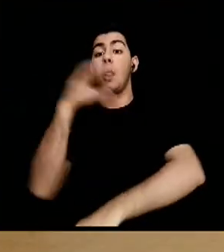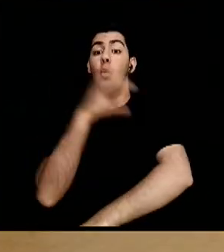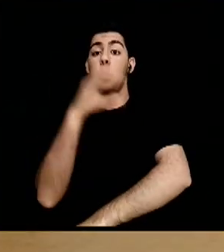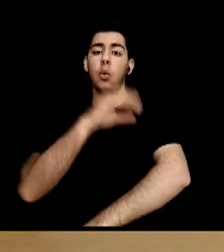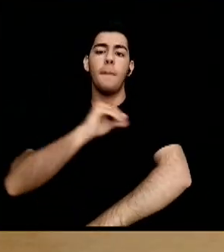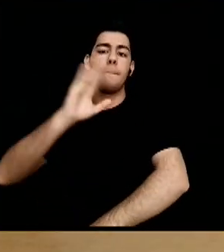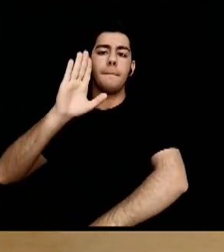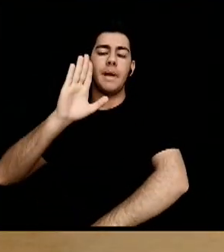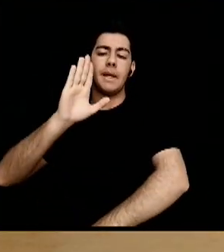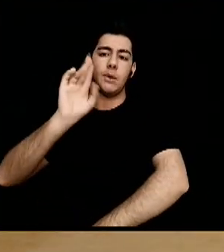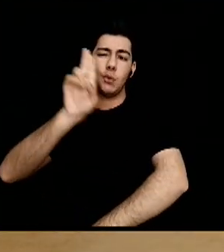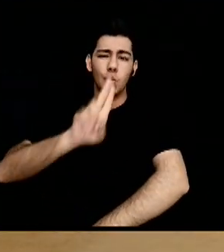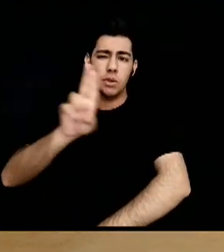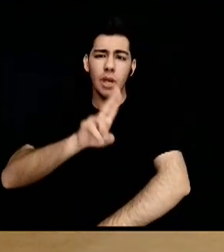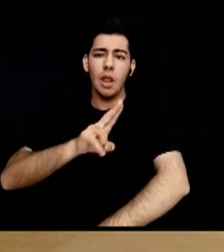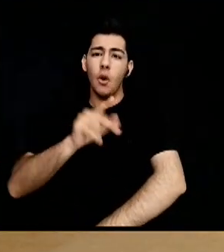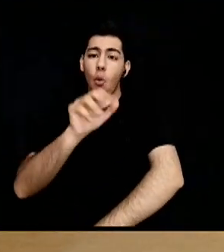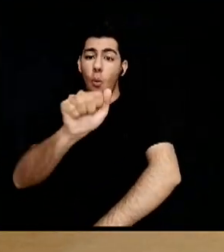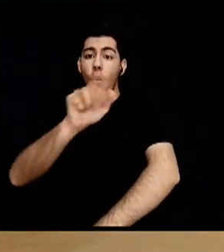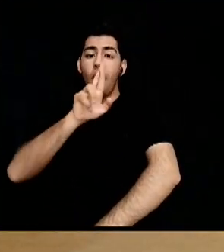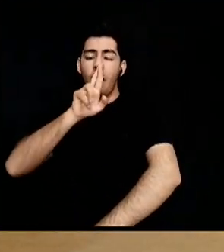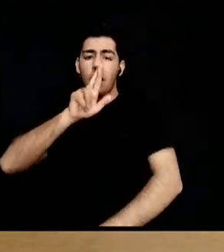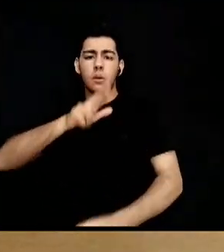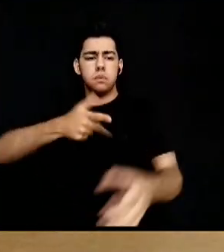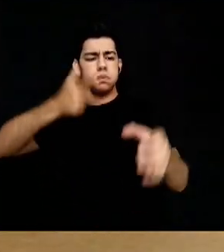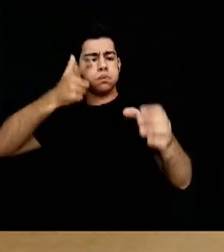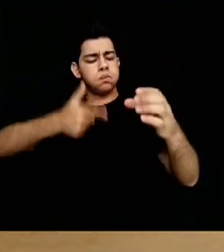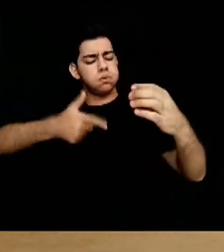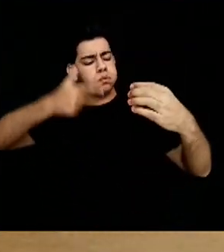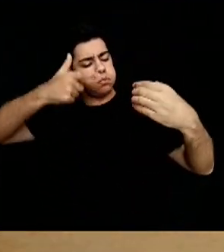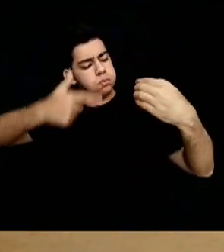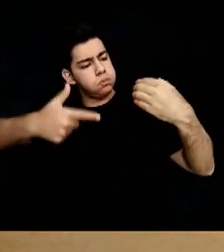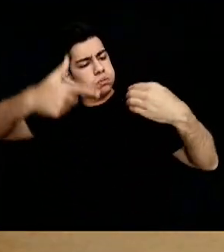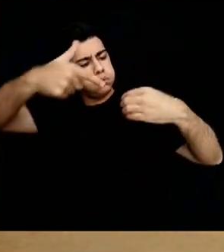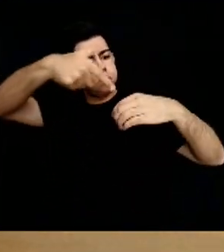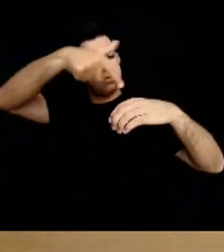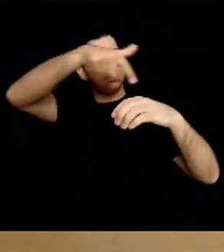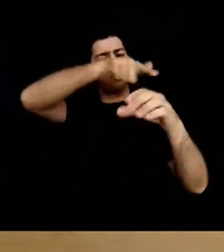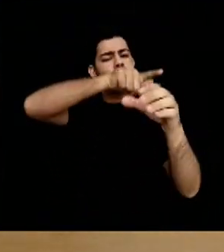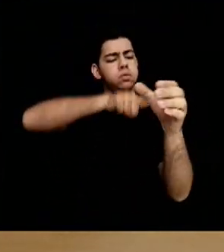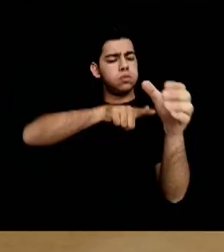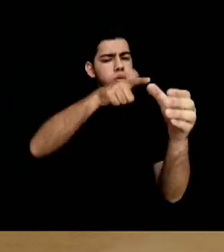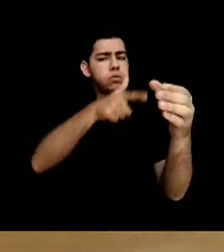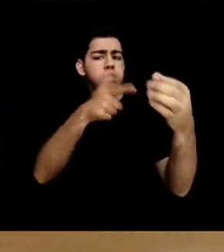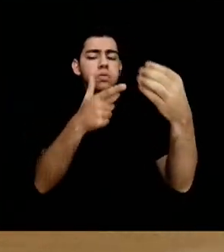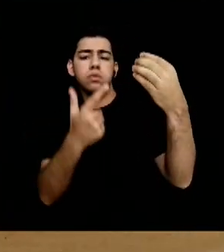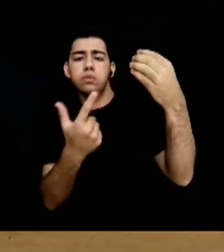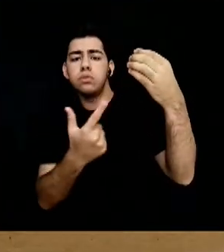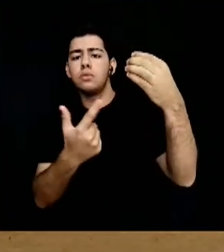Pra facilitar, né? Uhum. A gente tem um pouquinho de pressa. Sem dúvida.